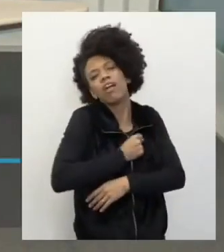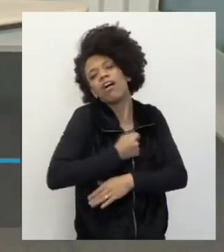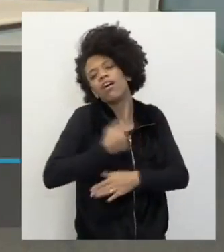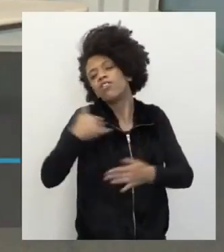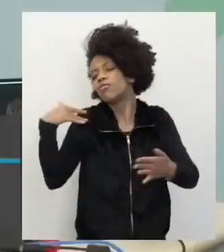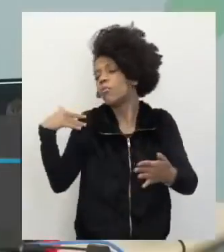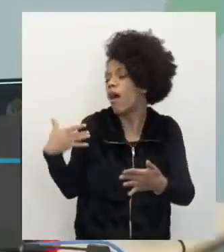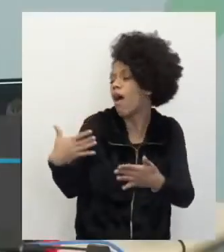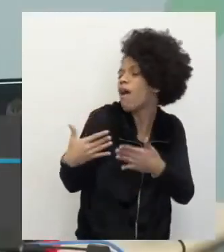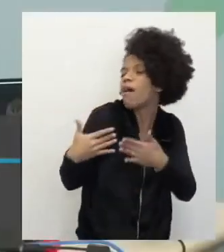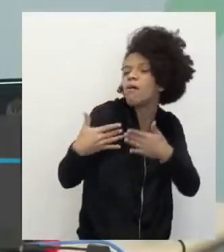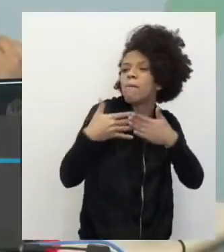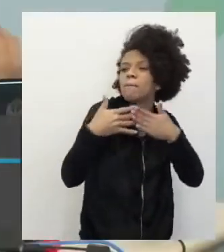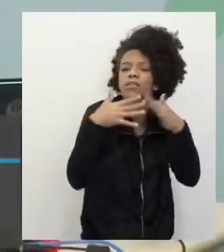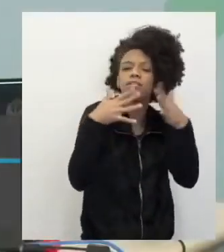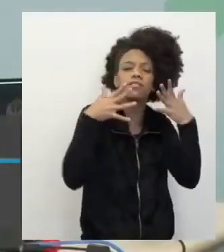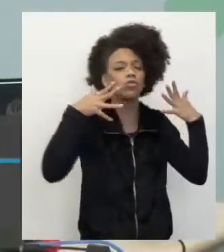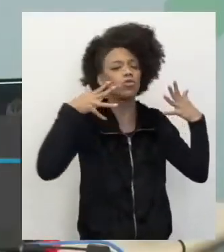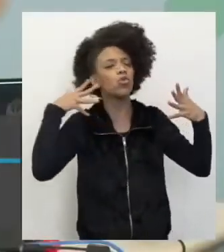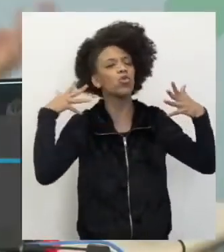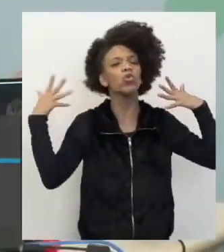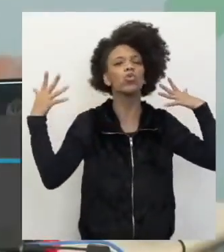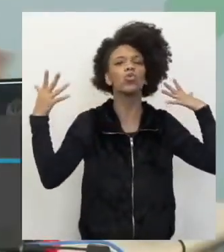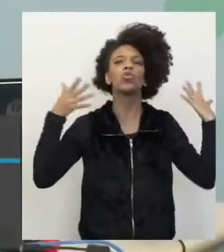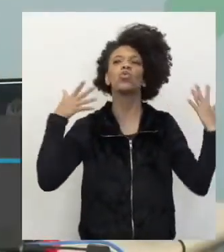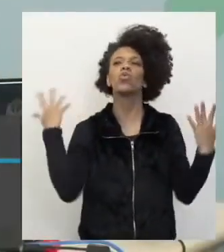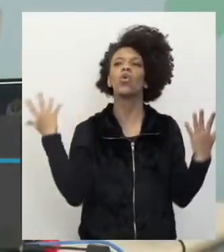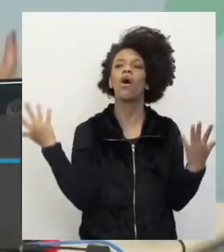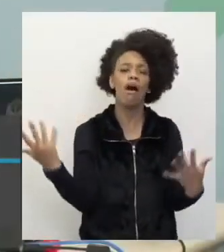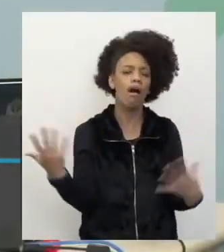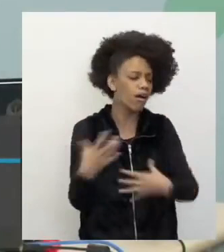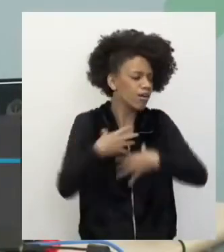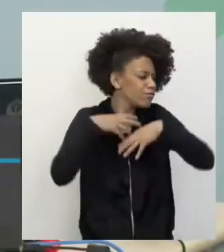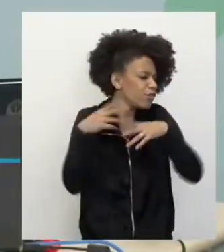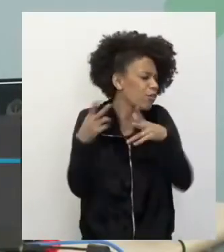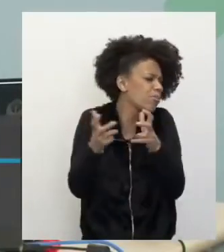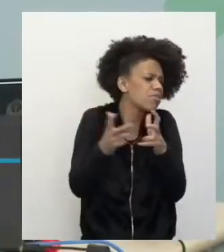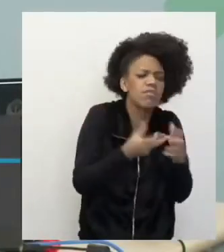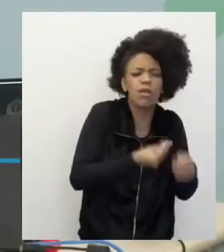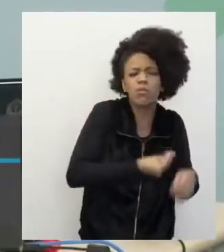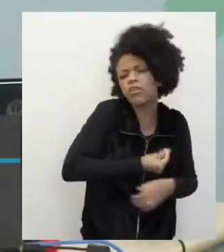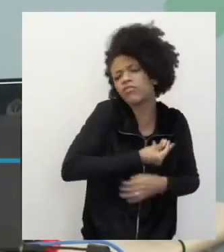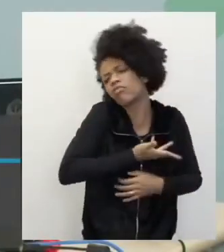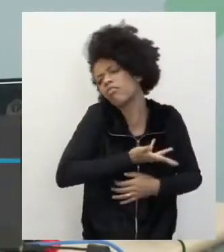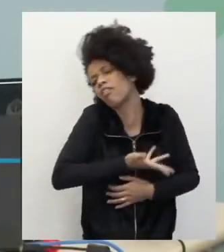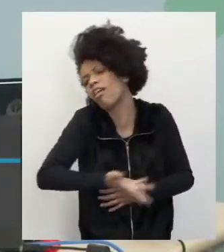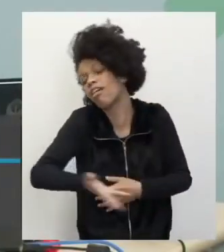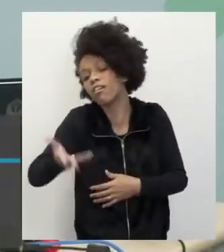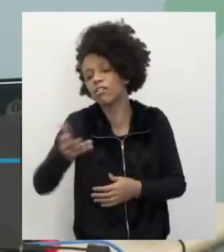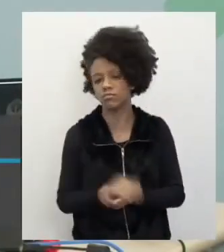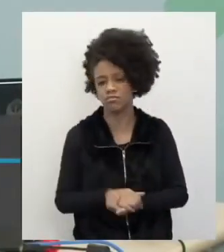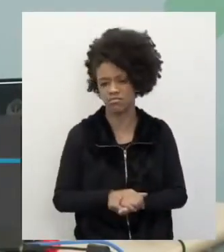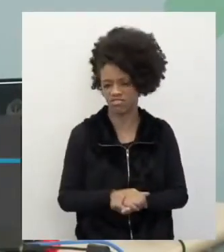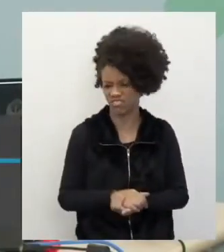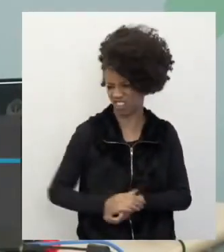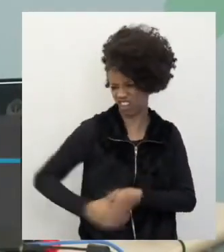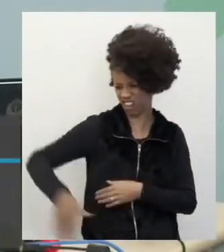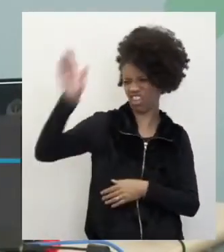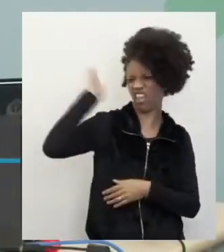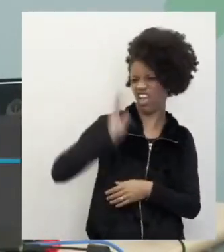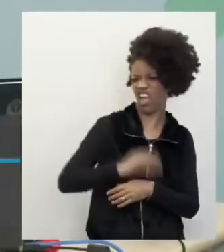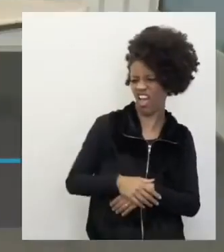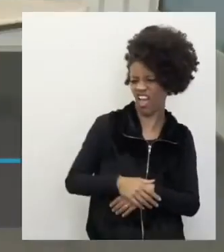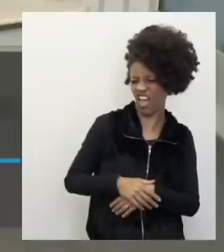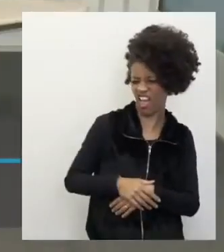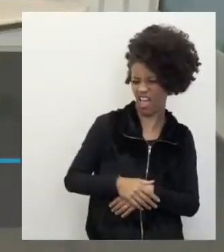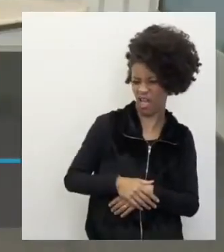Quando o vento passa no meu cabelo, olha, eu percebo que a vida está passando. O guardador vira, para de ser mentirosa. O